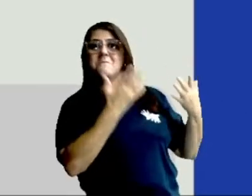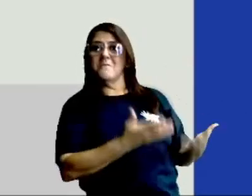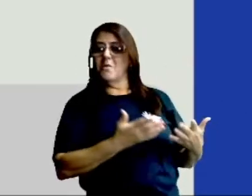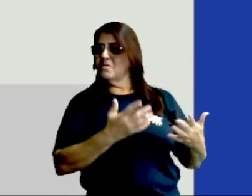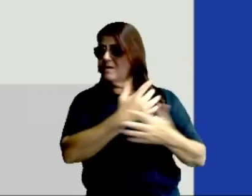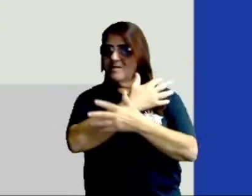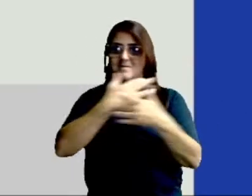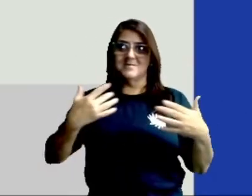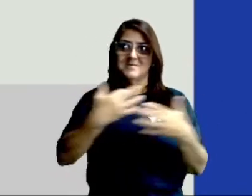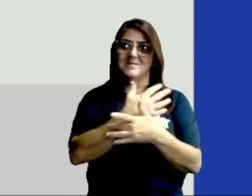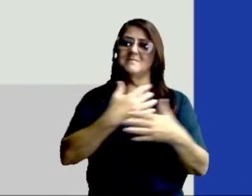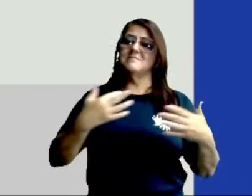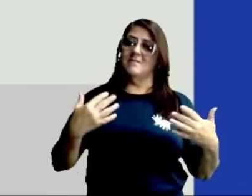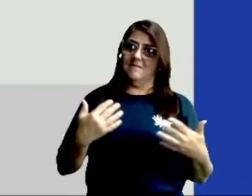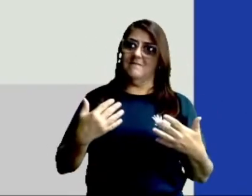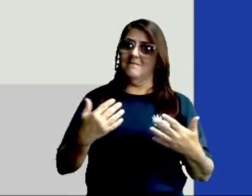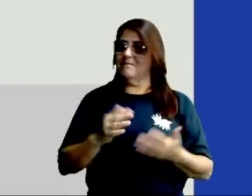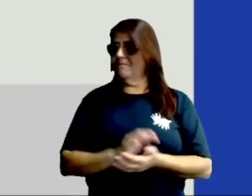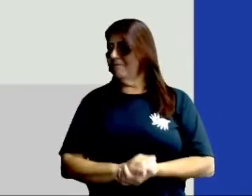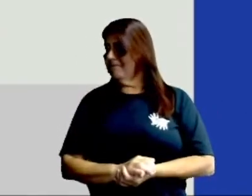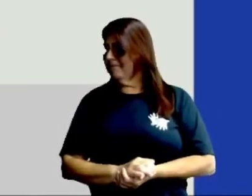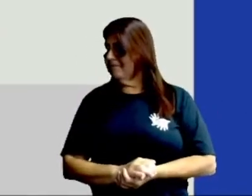é grandiosa